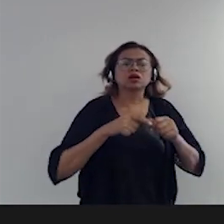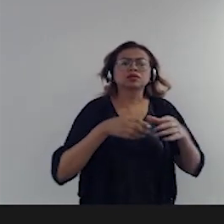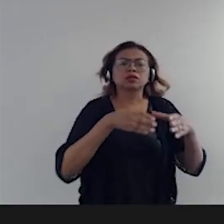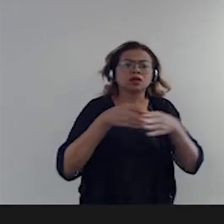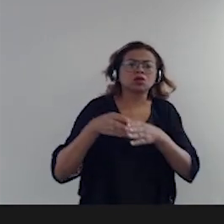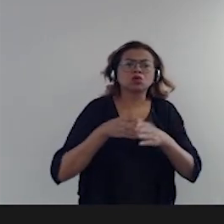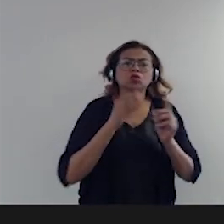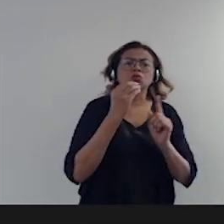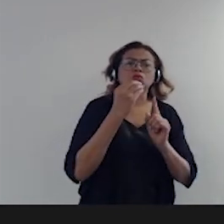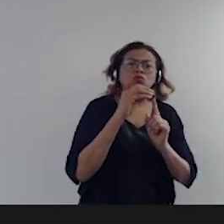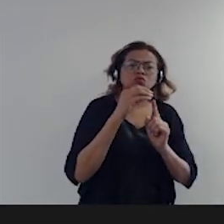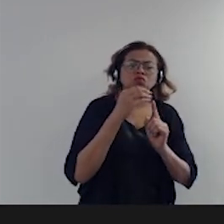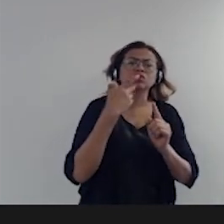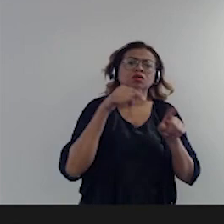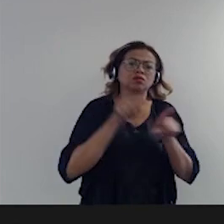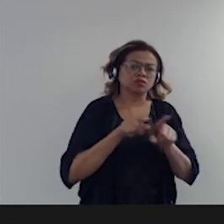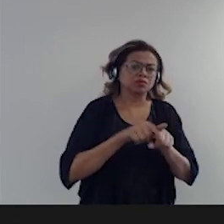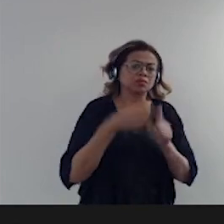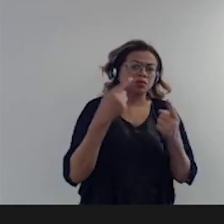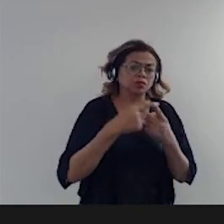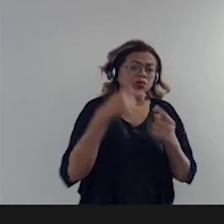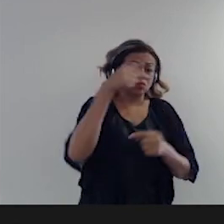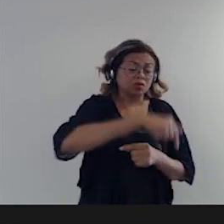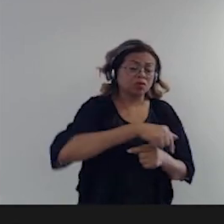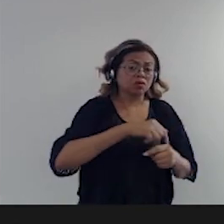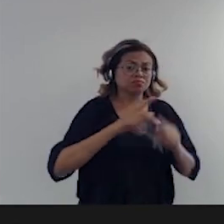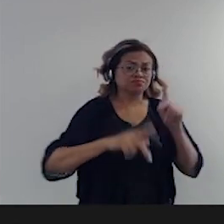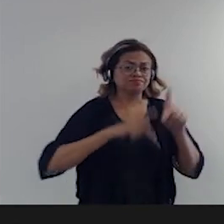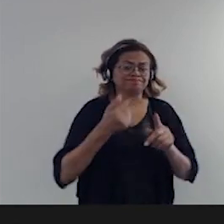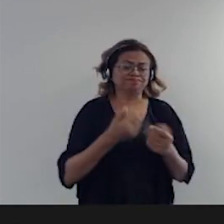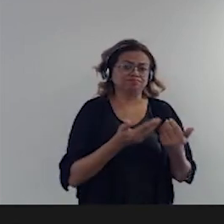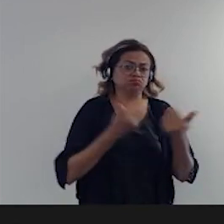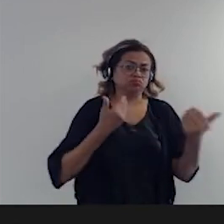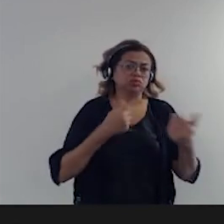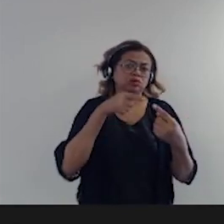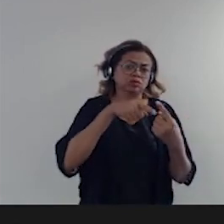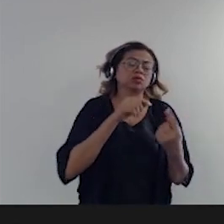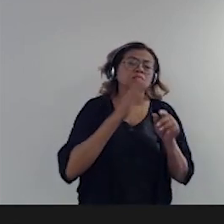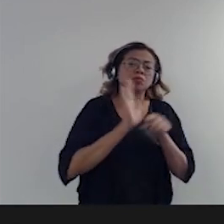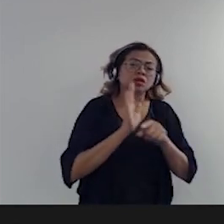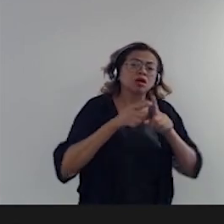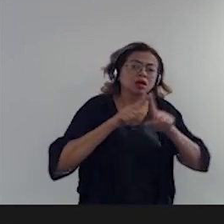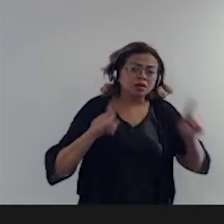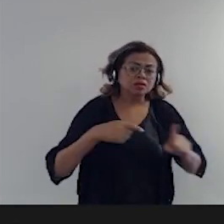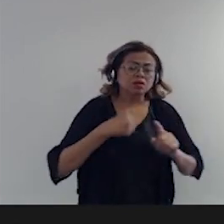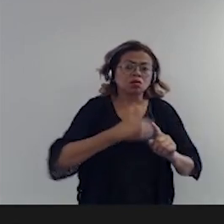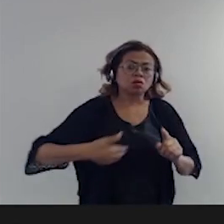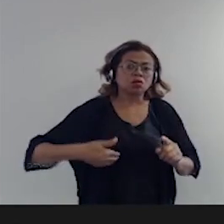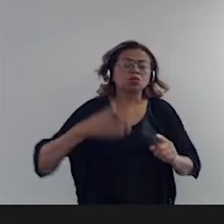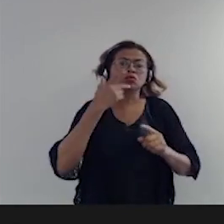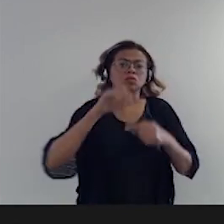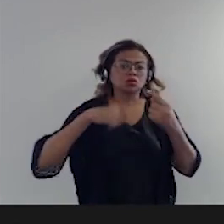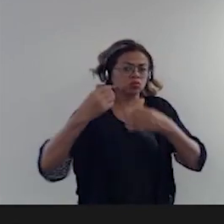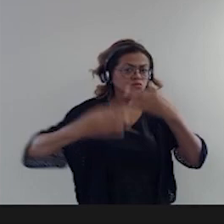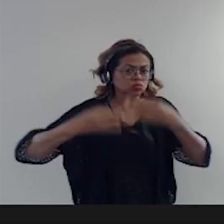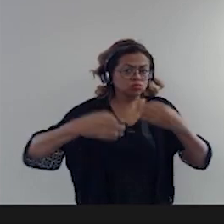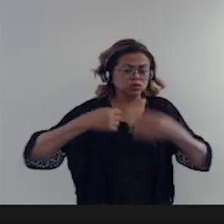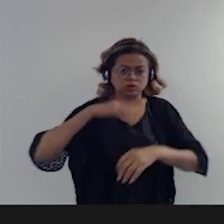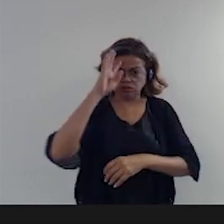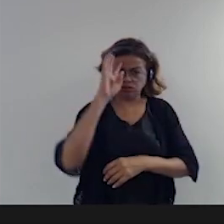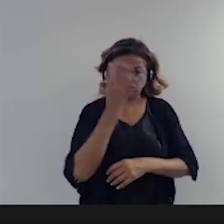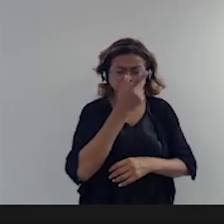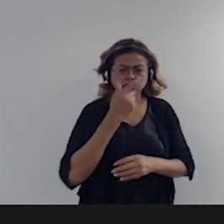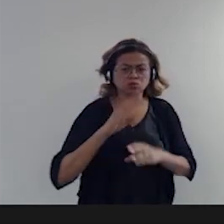a diversidade e a vulnerabilidade dessas populações, o que fez com que, de alguma forma, existisse uma